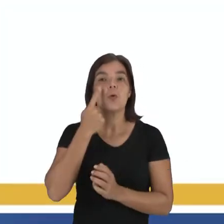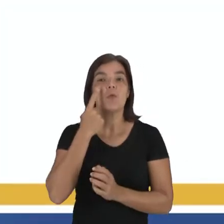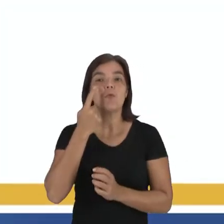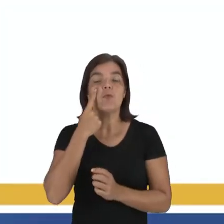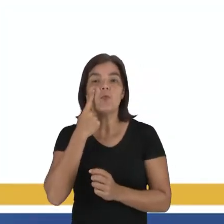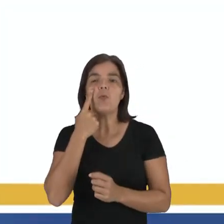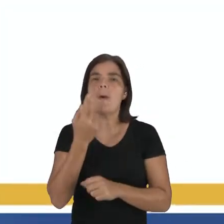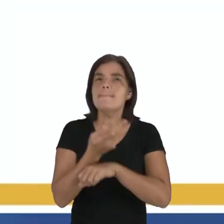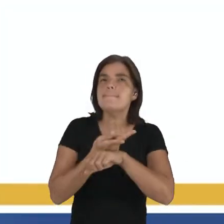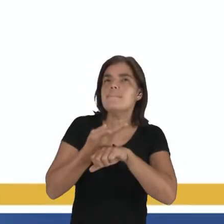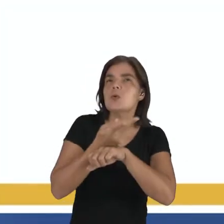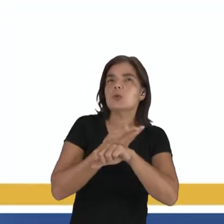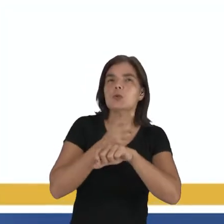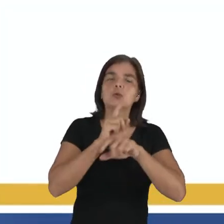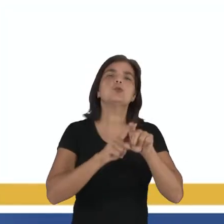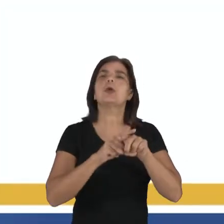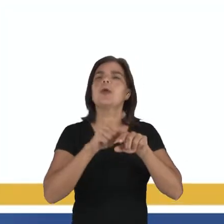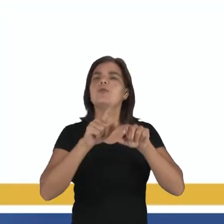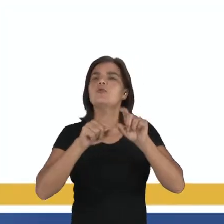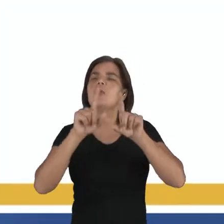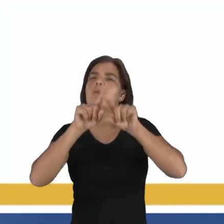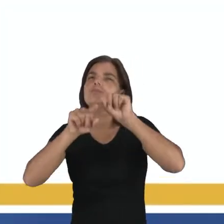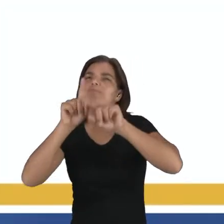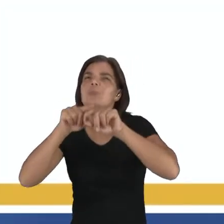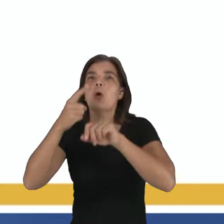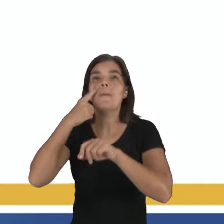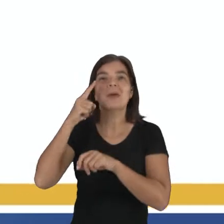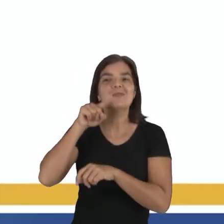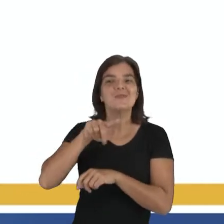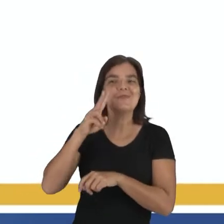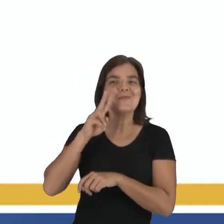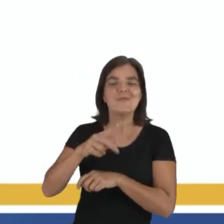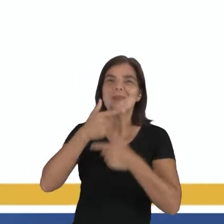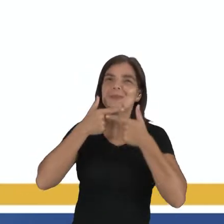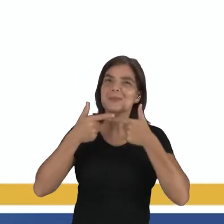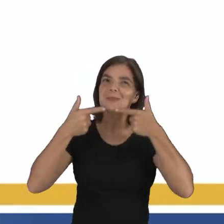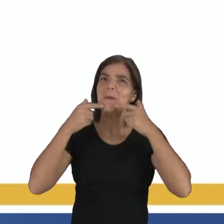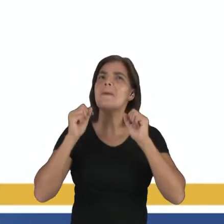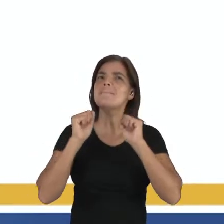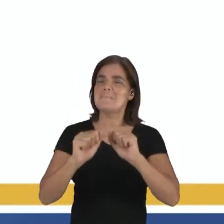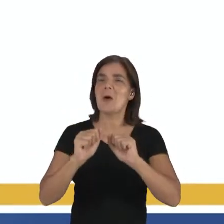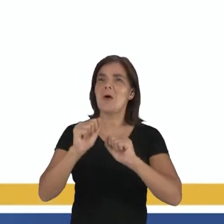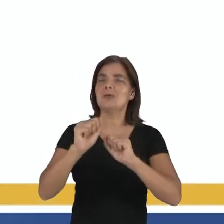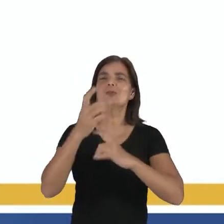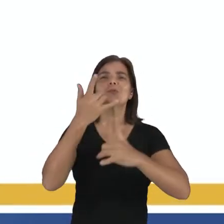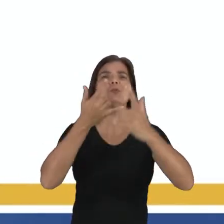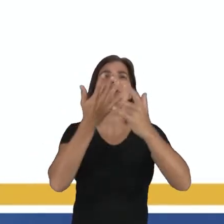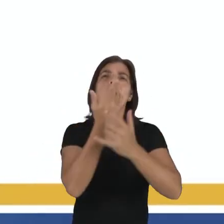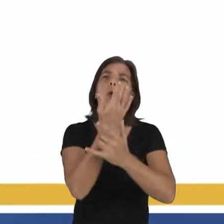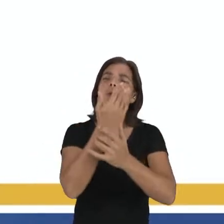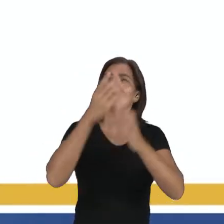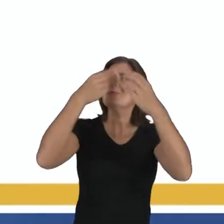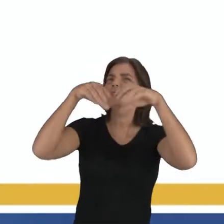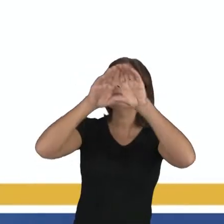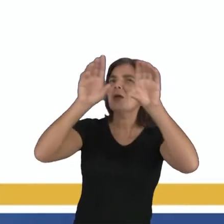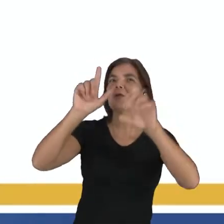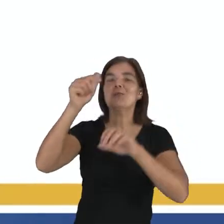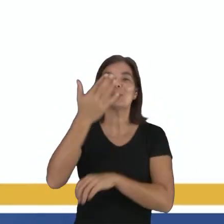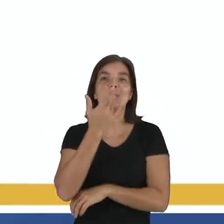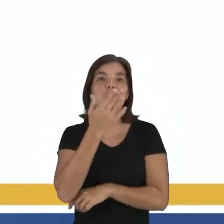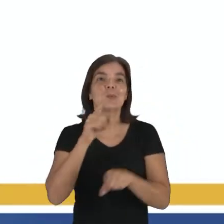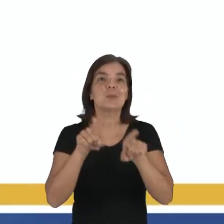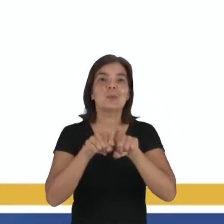caçar mais de 1 milhão de vagalumes por aí, pra te ver sorrir. Eu posso colorir o céu de outra cor.